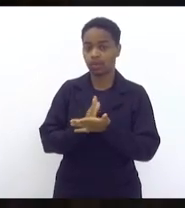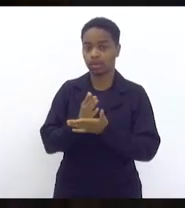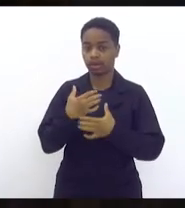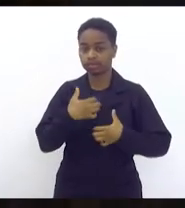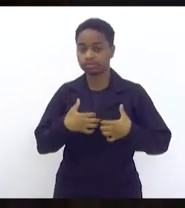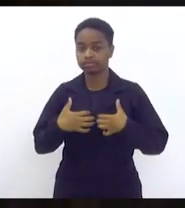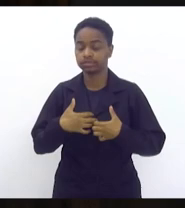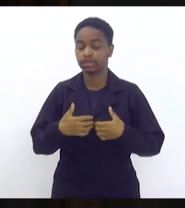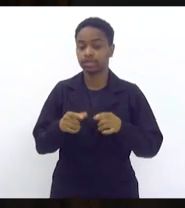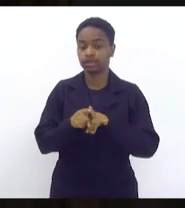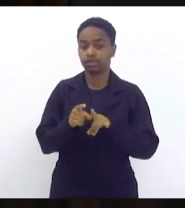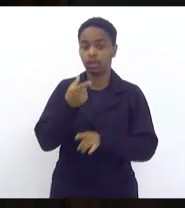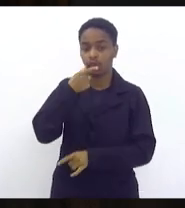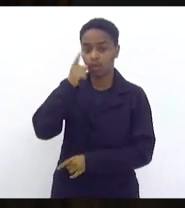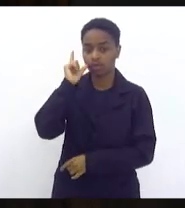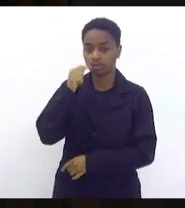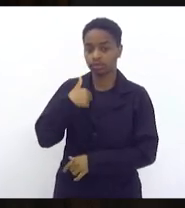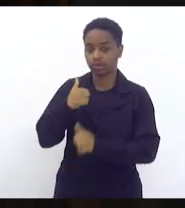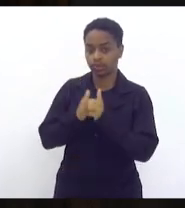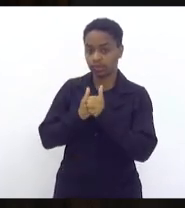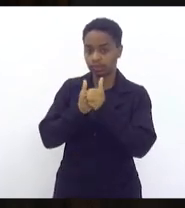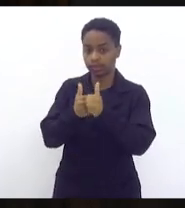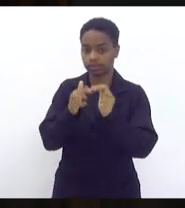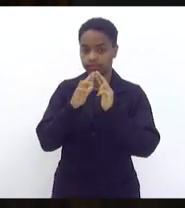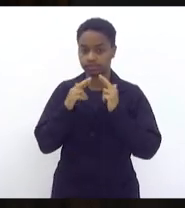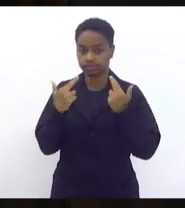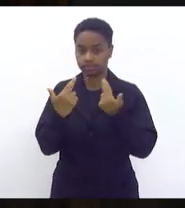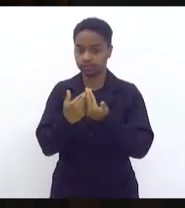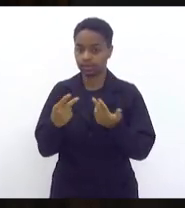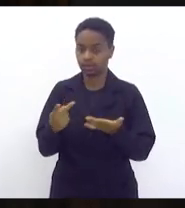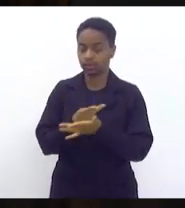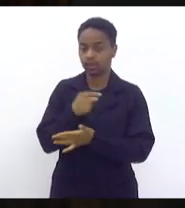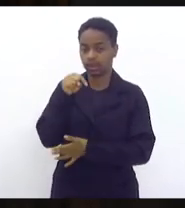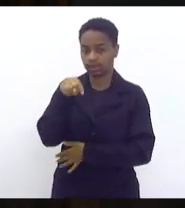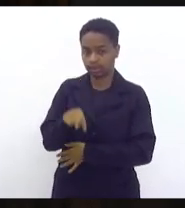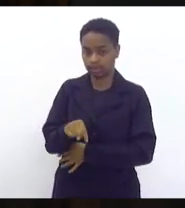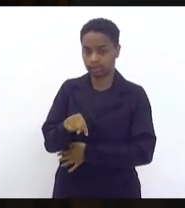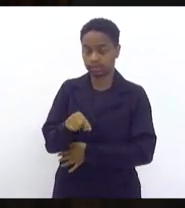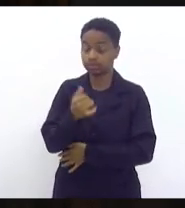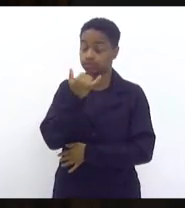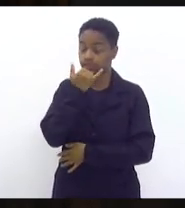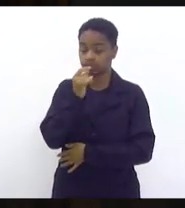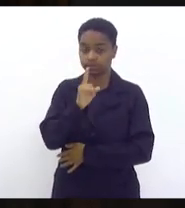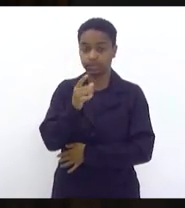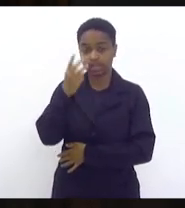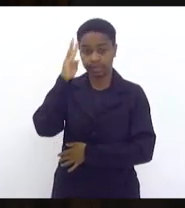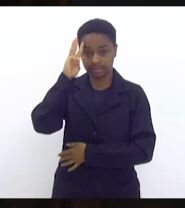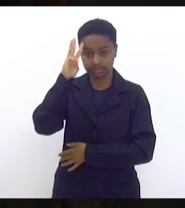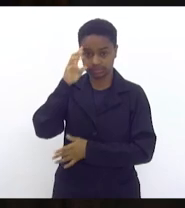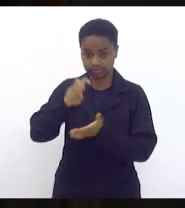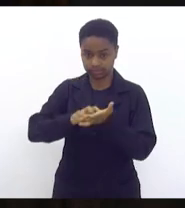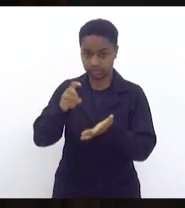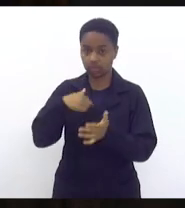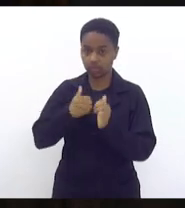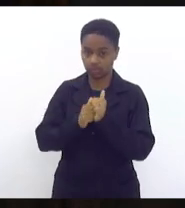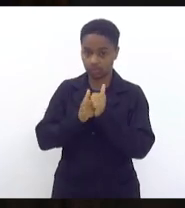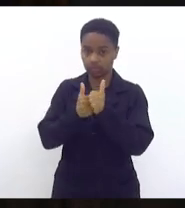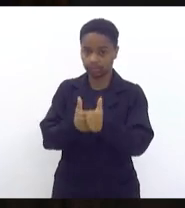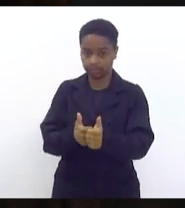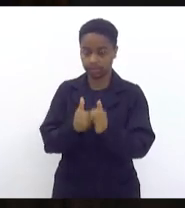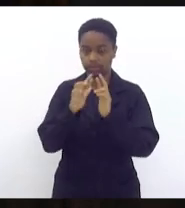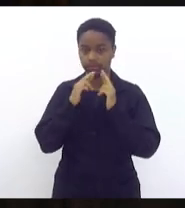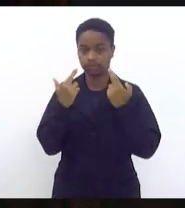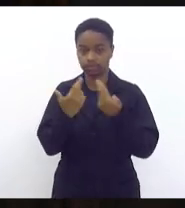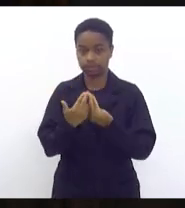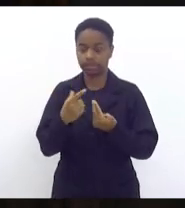ontem acompanhei, né, a reunião que teve aqui, na terça-feira de manhã, acompanhei, estou lá